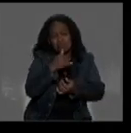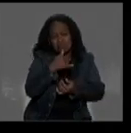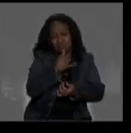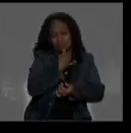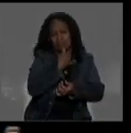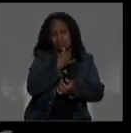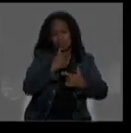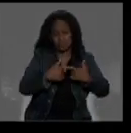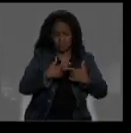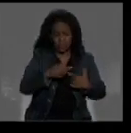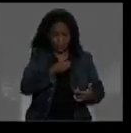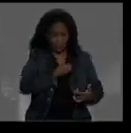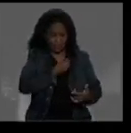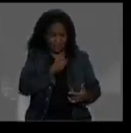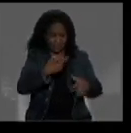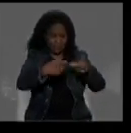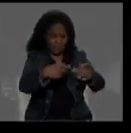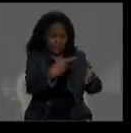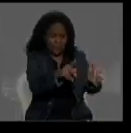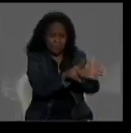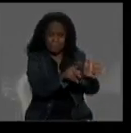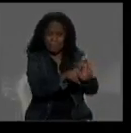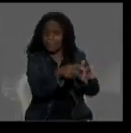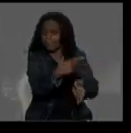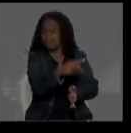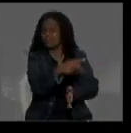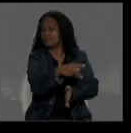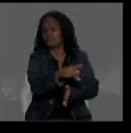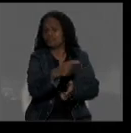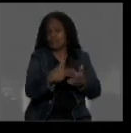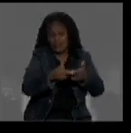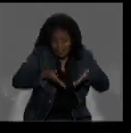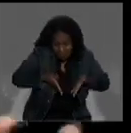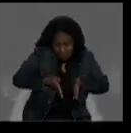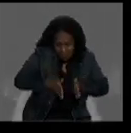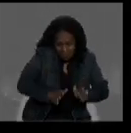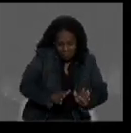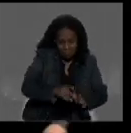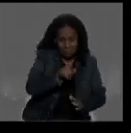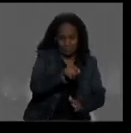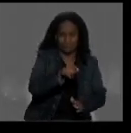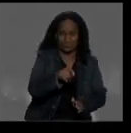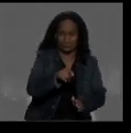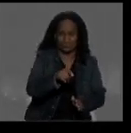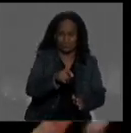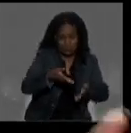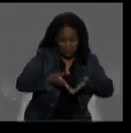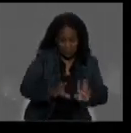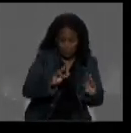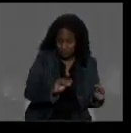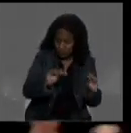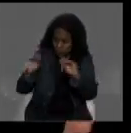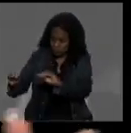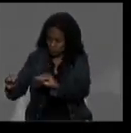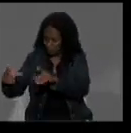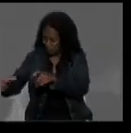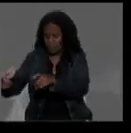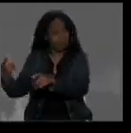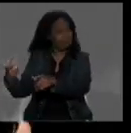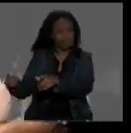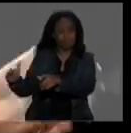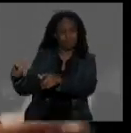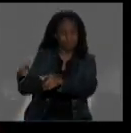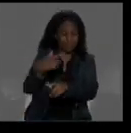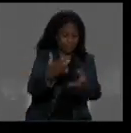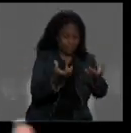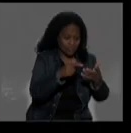Um sacrifício muito grande, né? Para viver onde é o lugar dele. onde ele nasceu ali, ele sabe dali, ele não sabe de outro lugar.